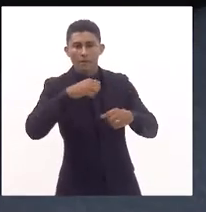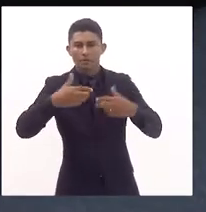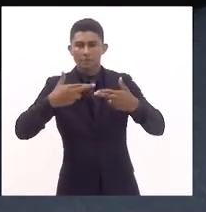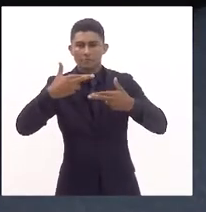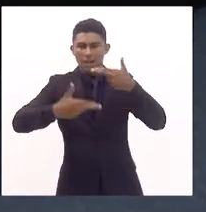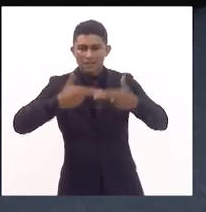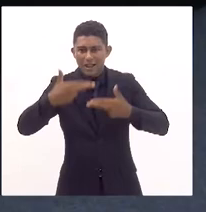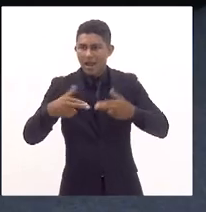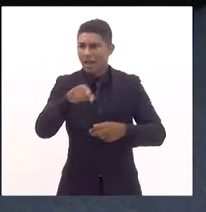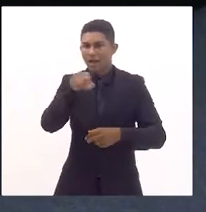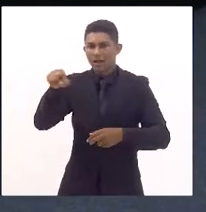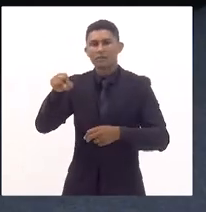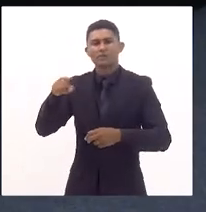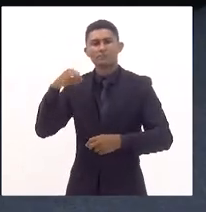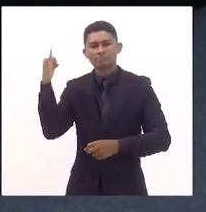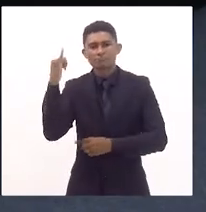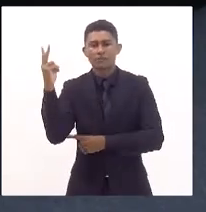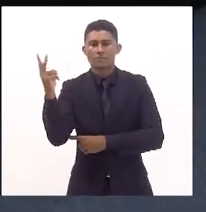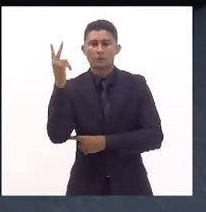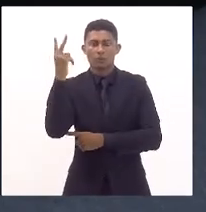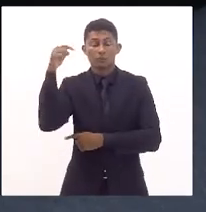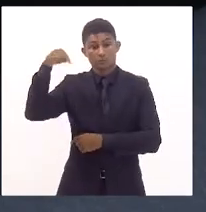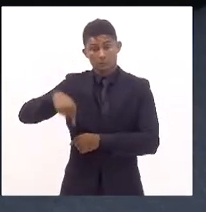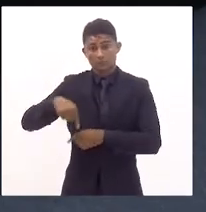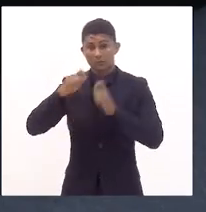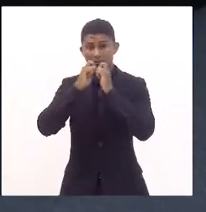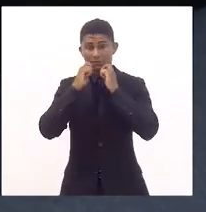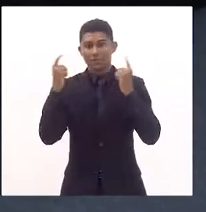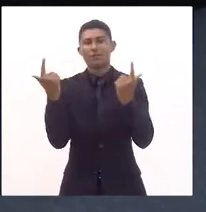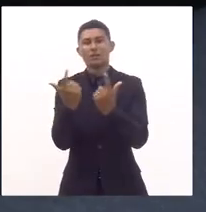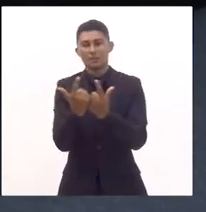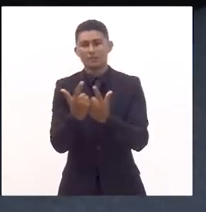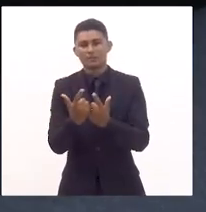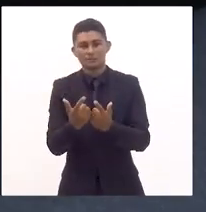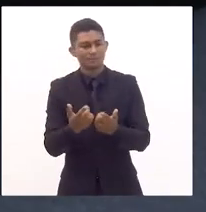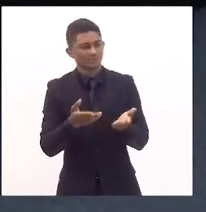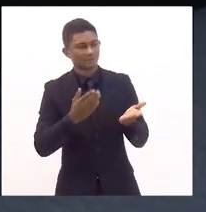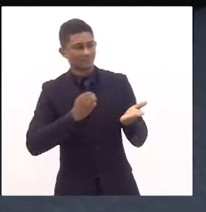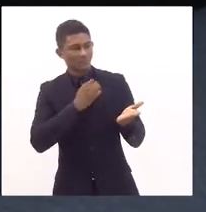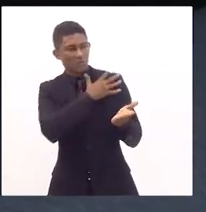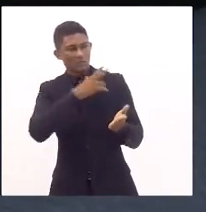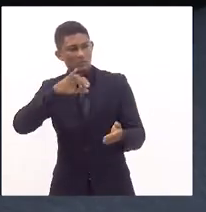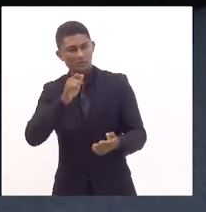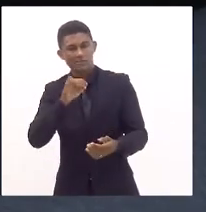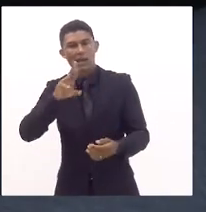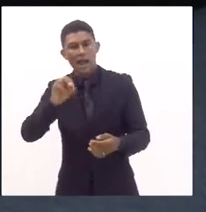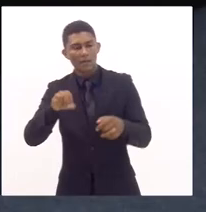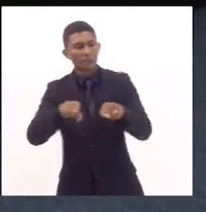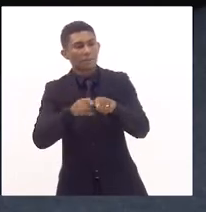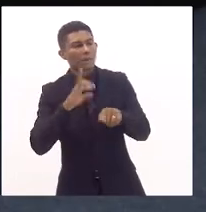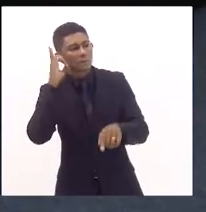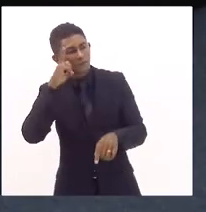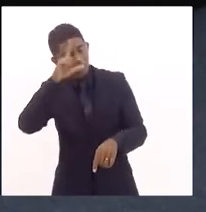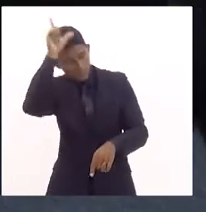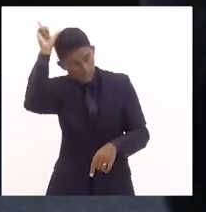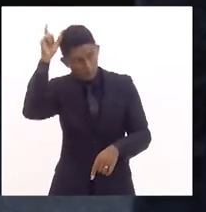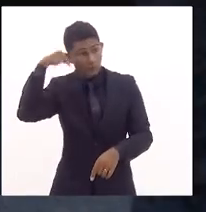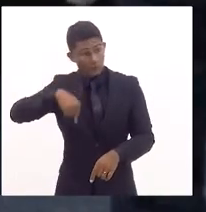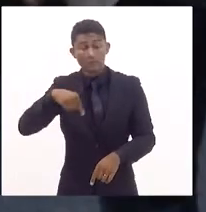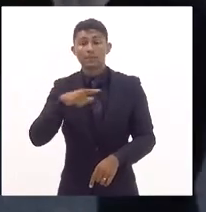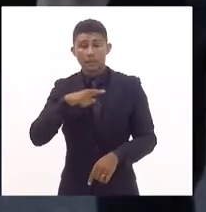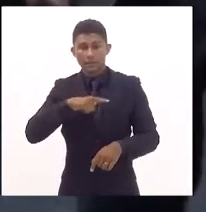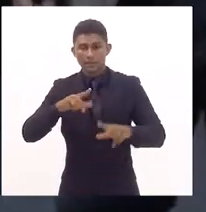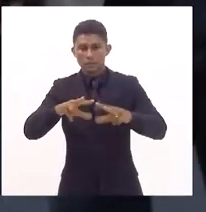recicláveis. A Assembleia Legislativa, Coronel Jairo, deputado Luiz Paulo, tem uma frente